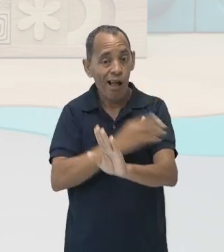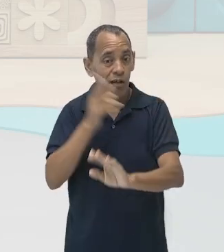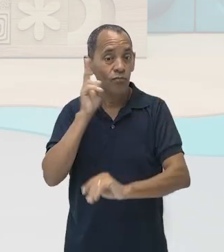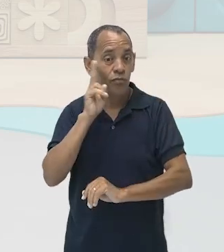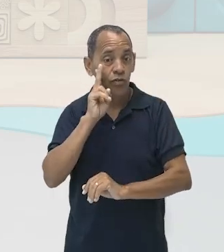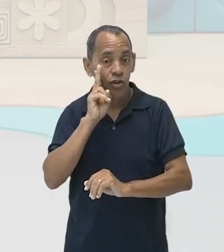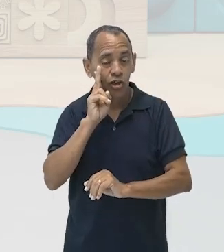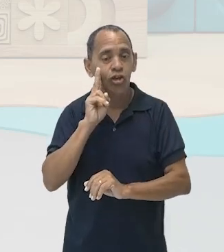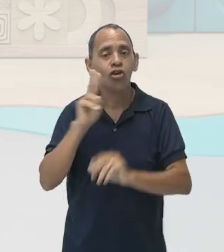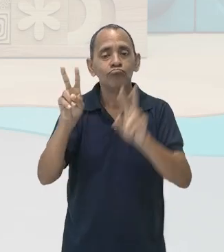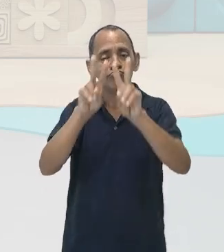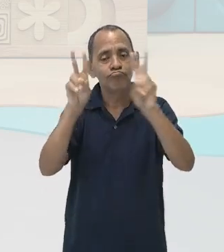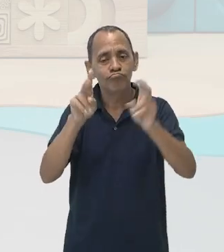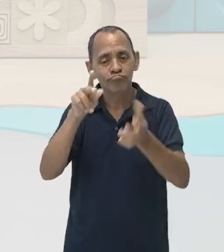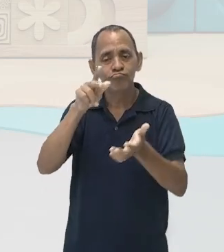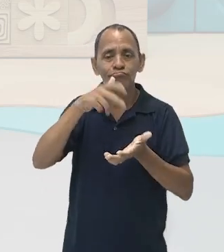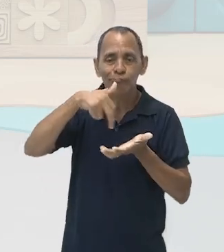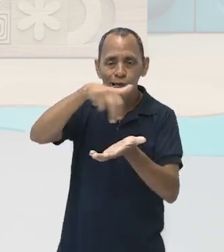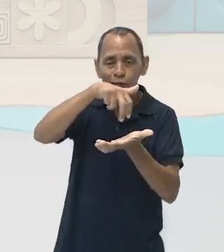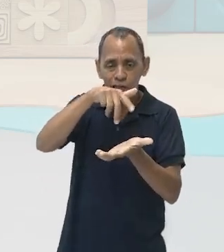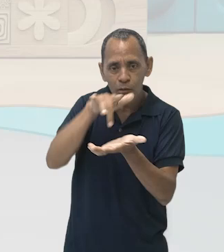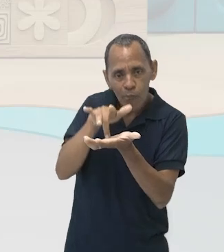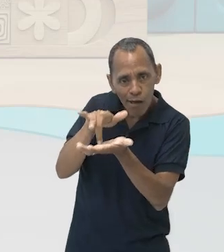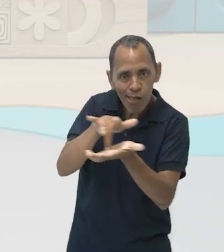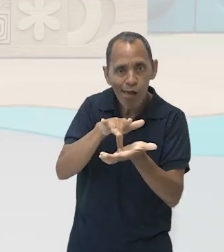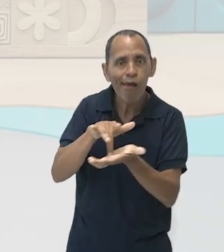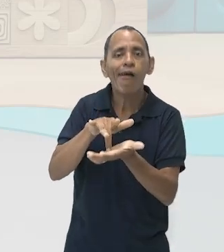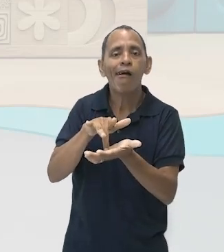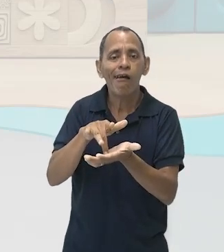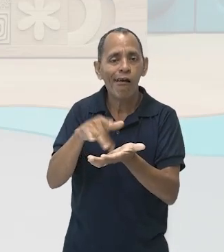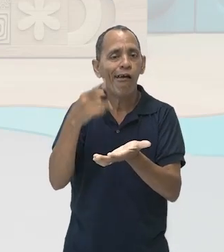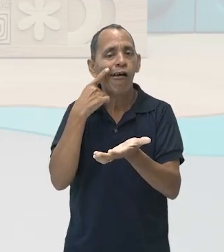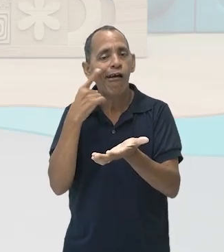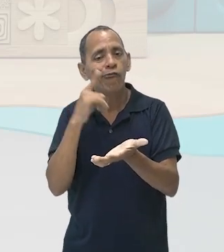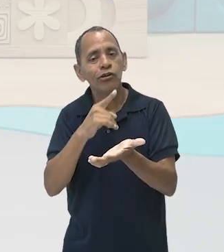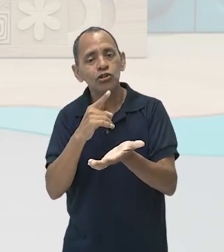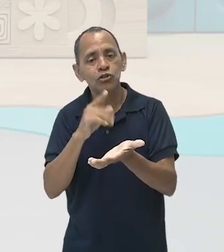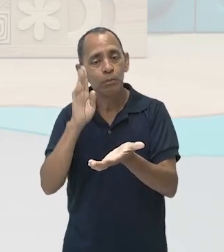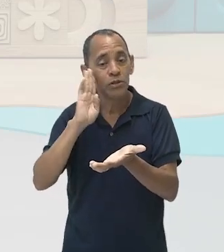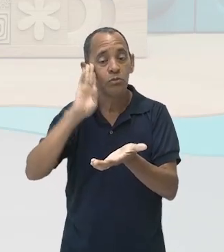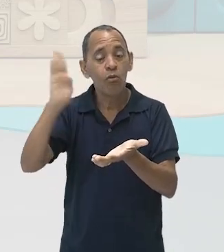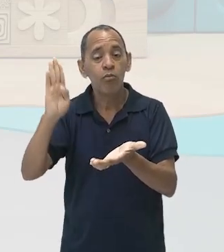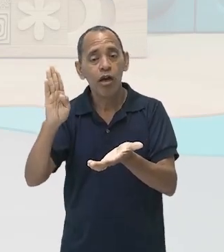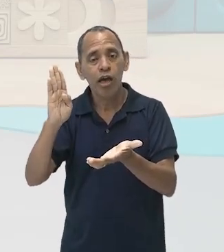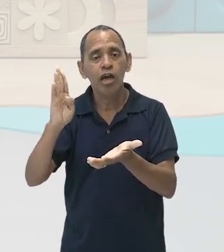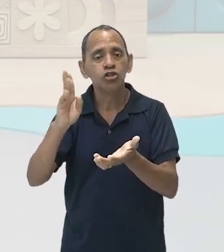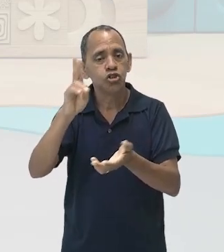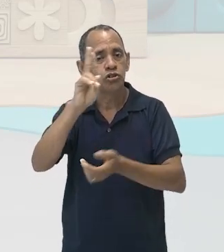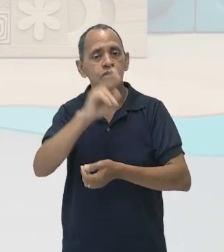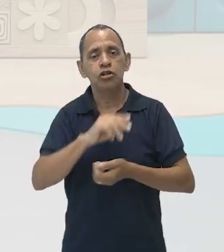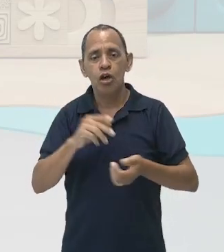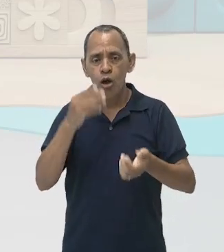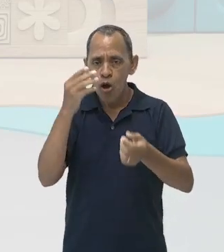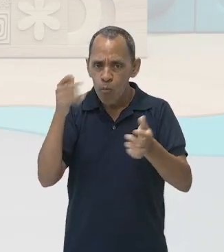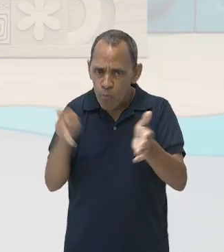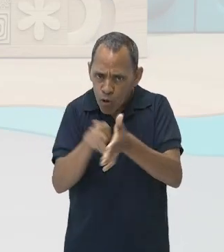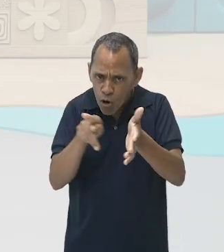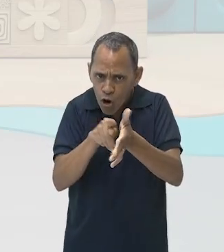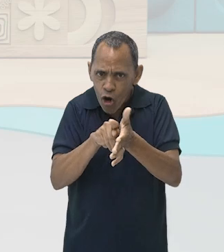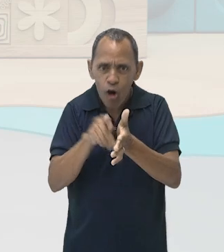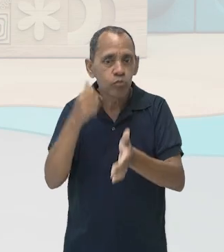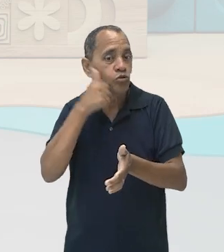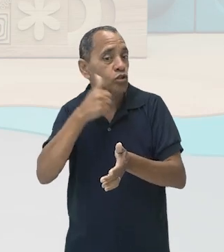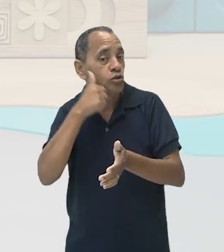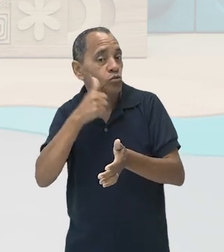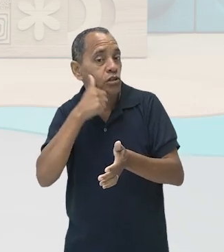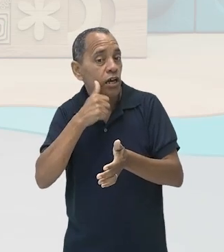O balé é visto como exclusivamente feminino, mas vocês sabem que não é bem assim. A mesma coisa